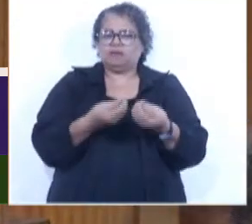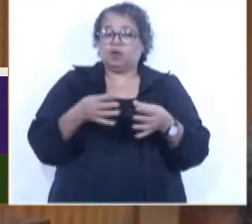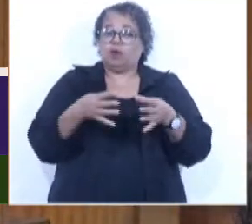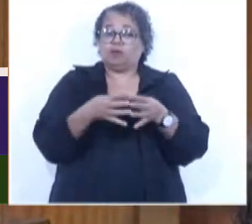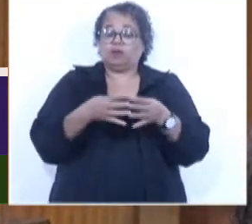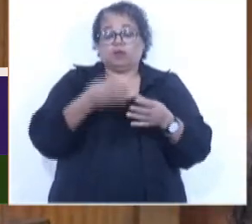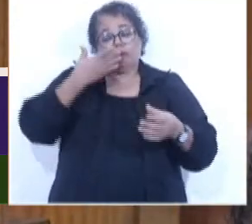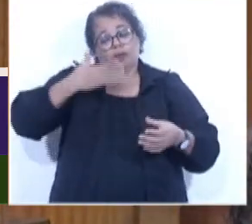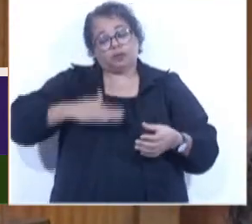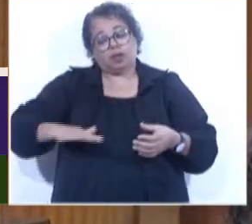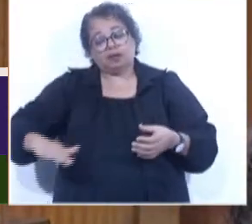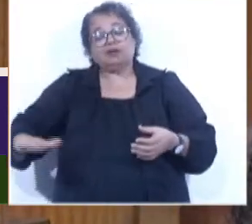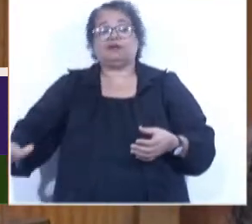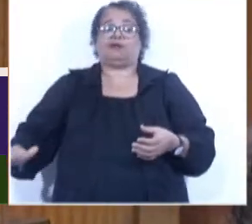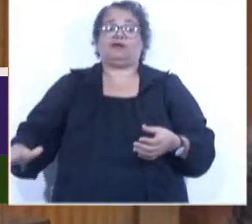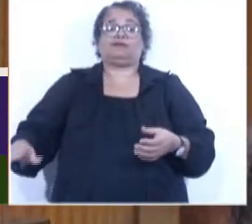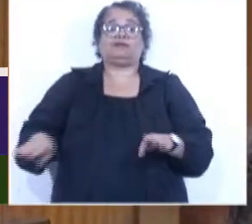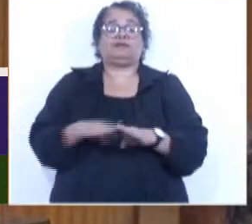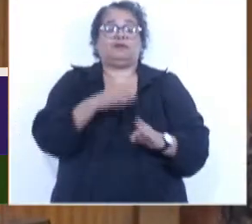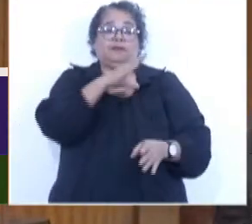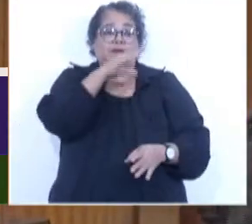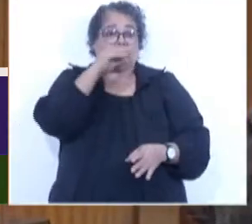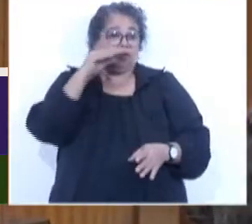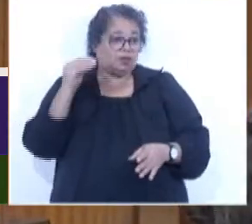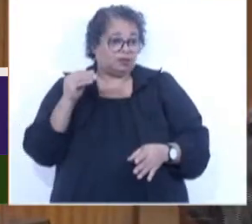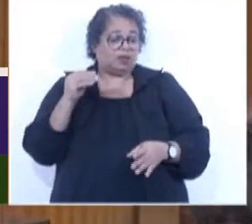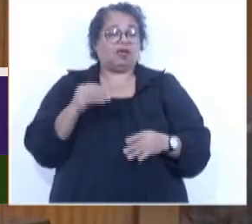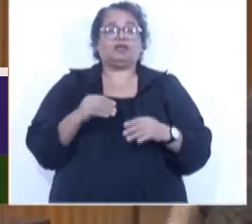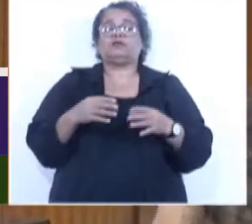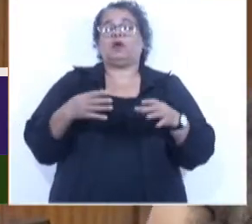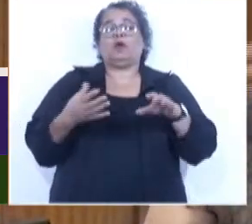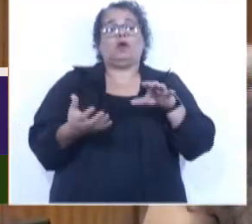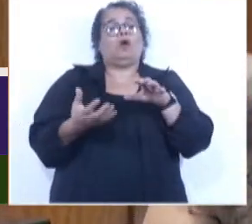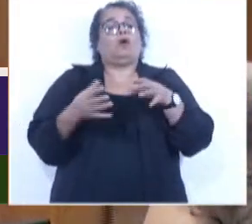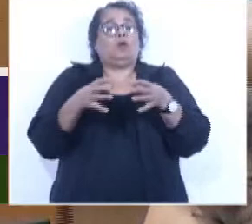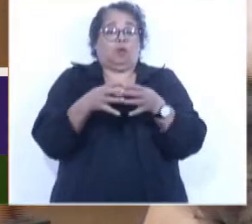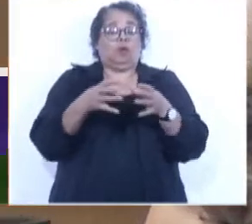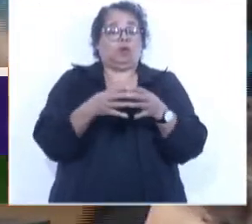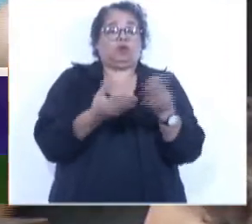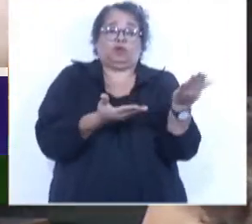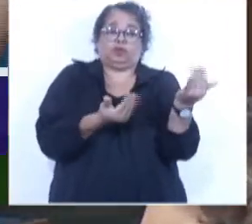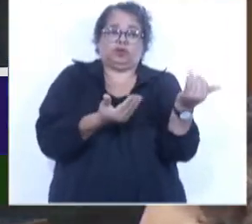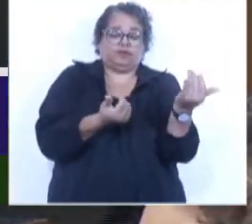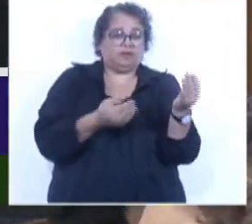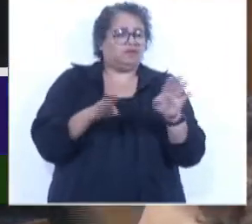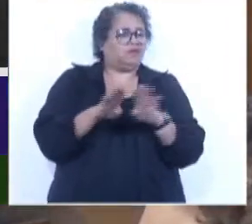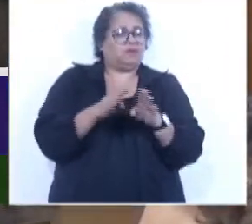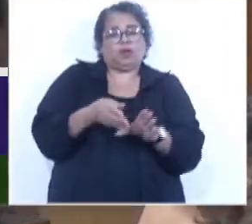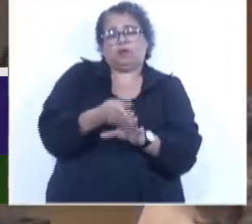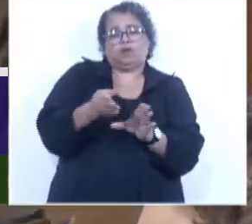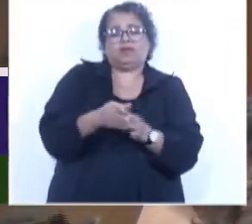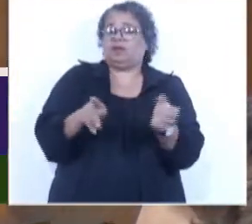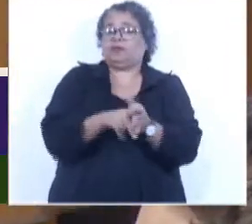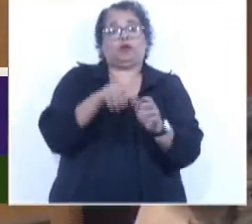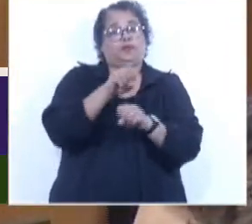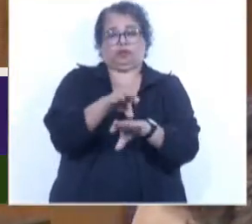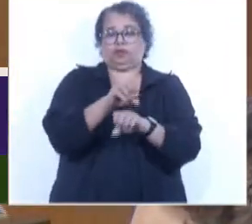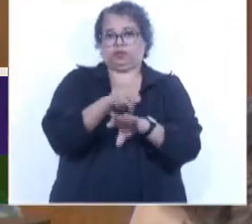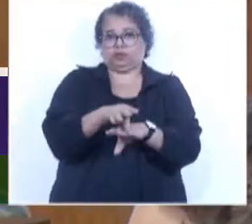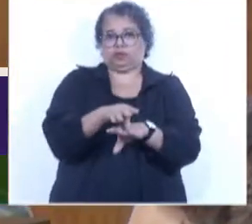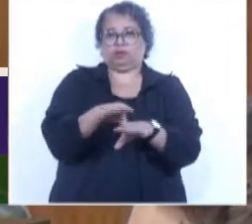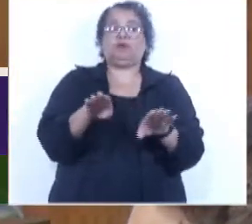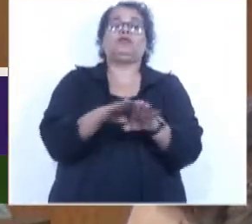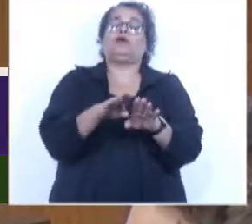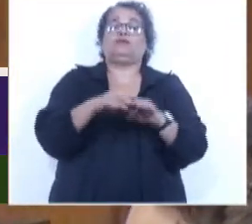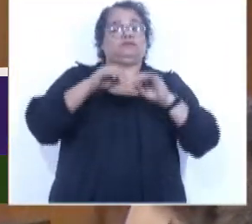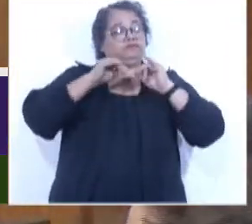e do Adolescente ali nada apareceu sobre Hã o congresso Municipal da Juventude e nem no conselho de educação então a divulgação não